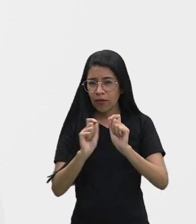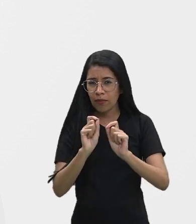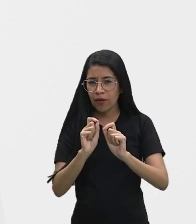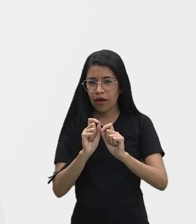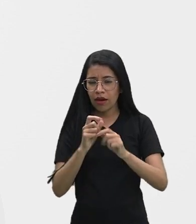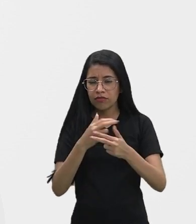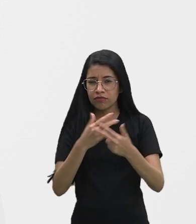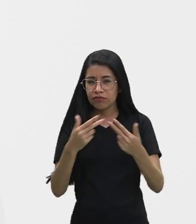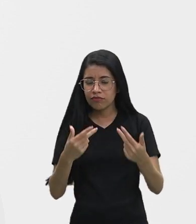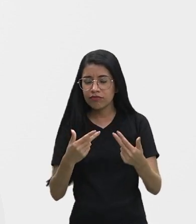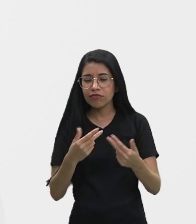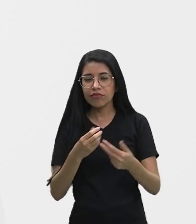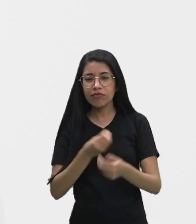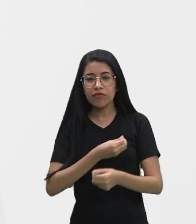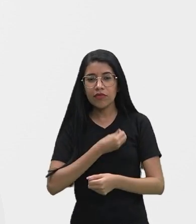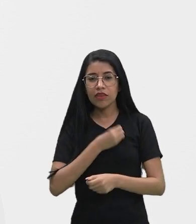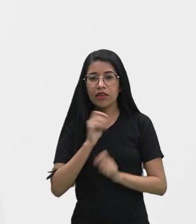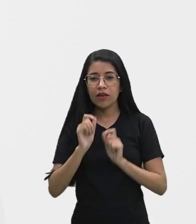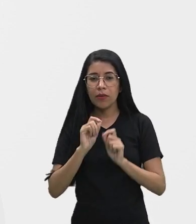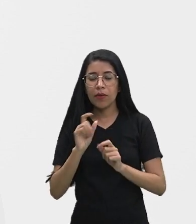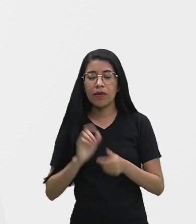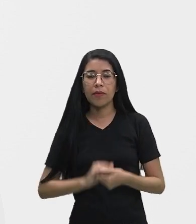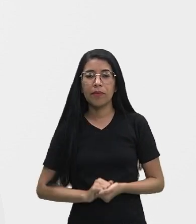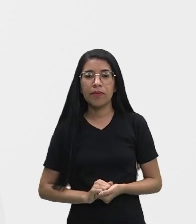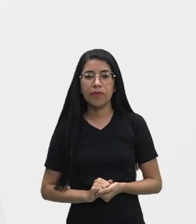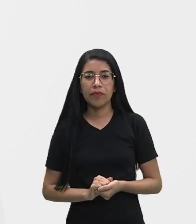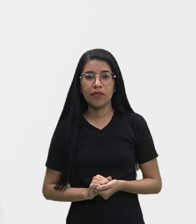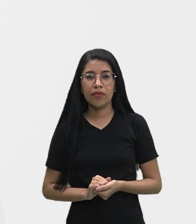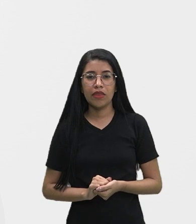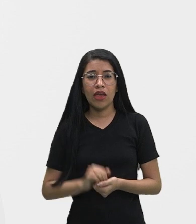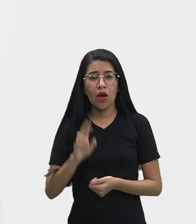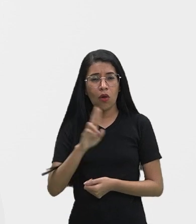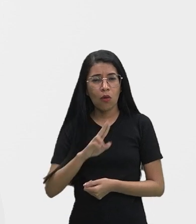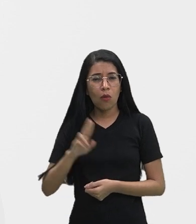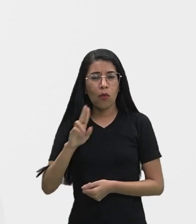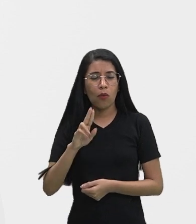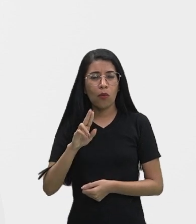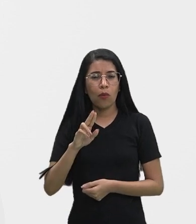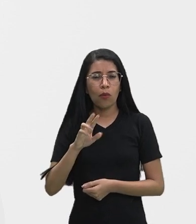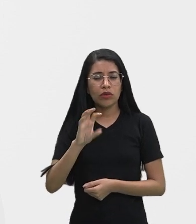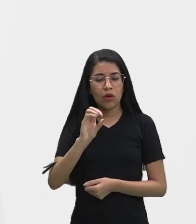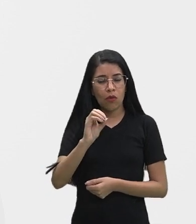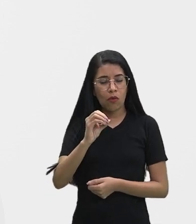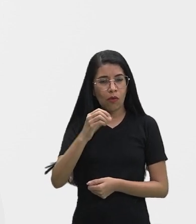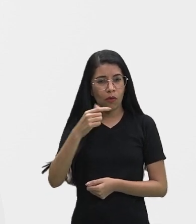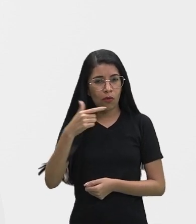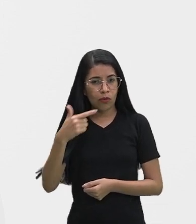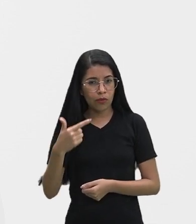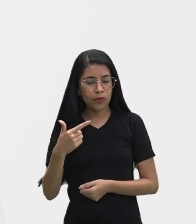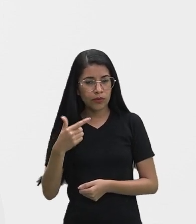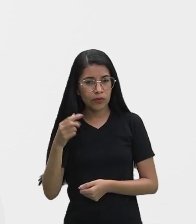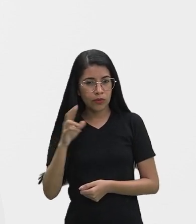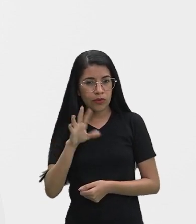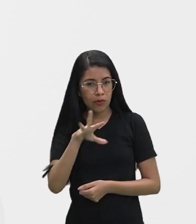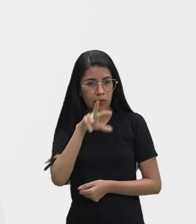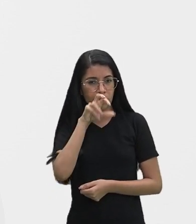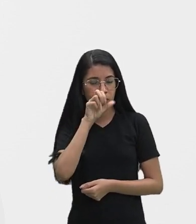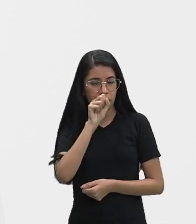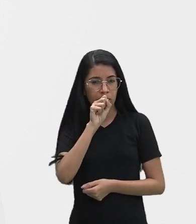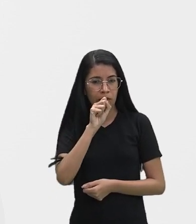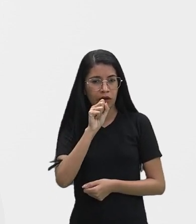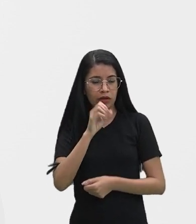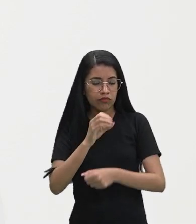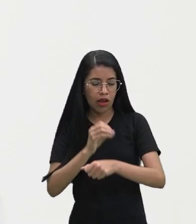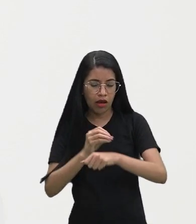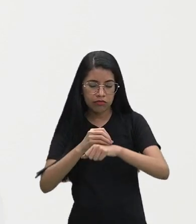vão... a gente utiliza o gás oxigênio nas nossas